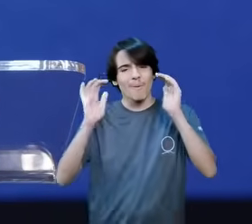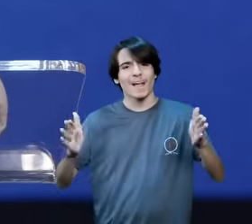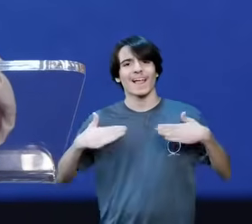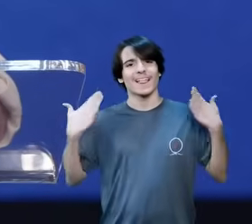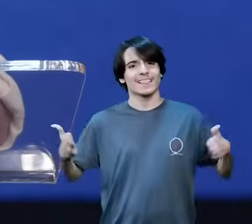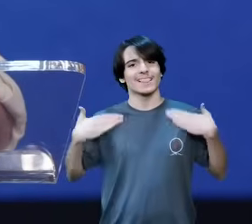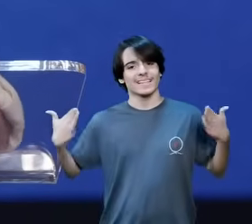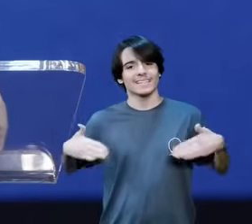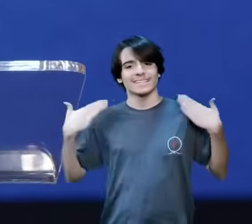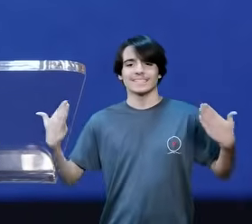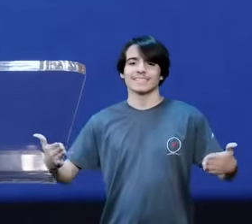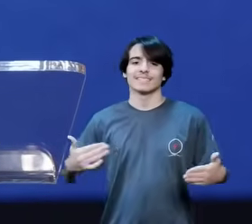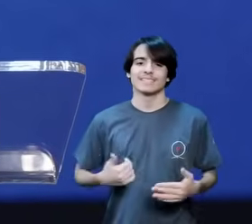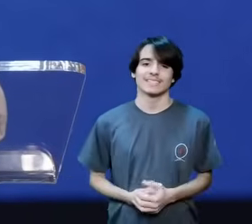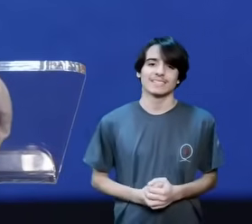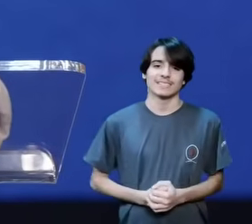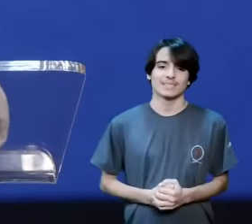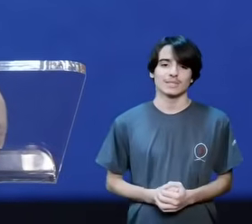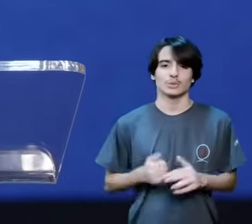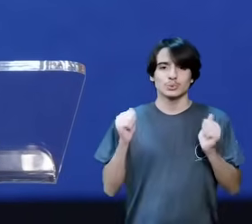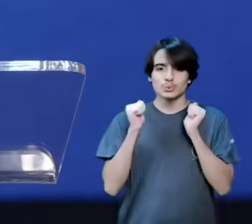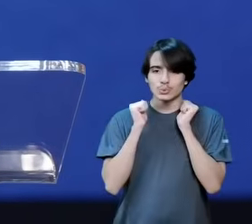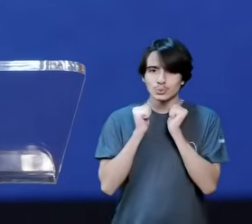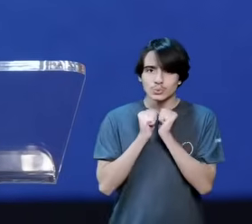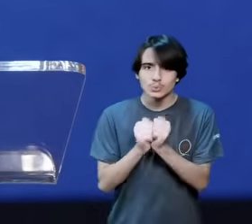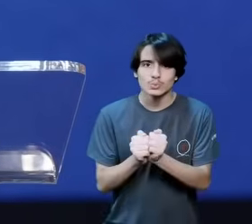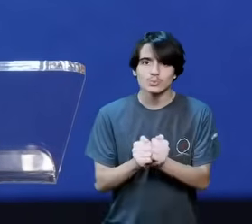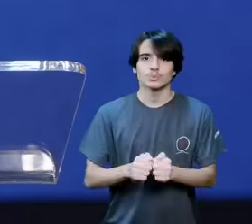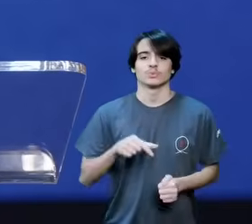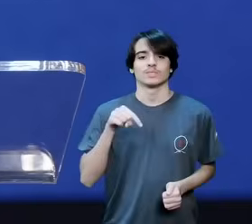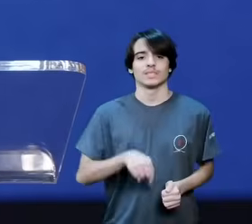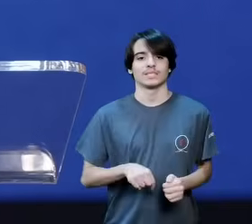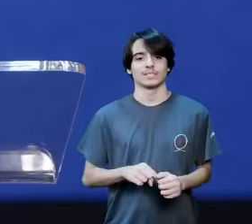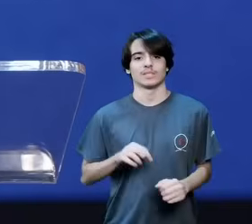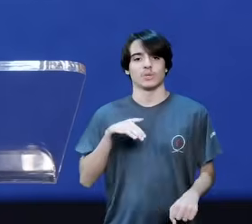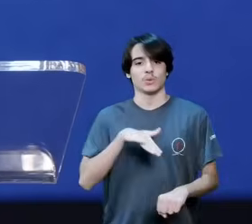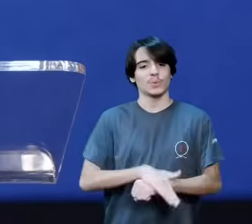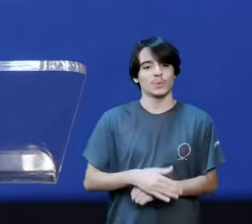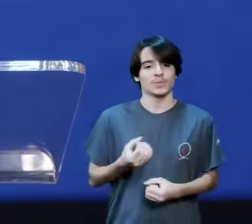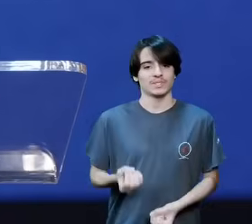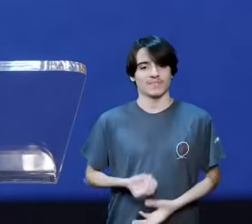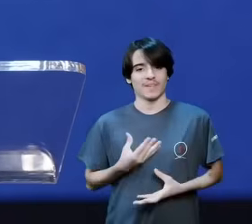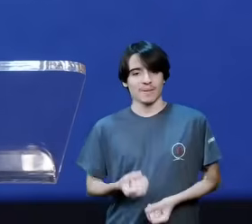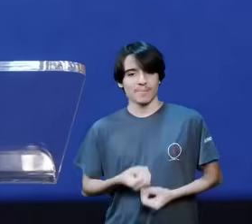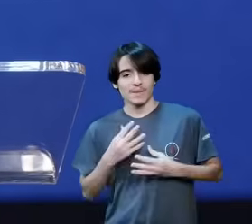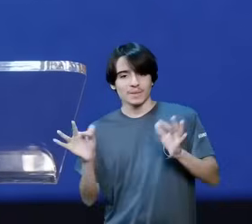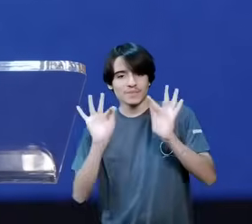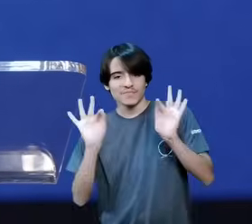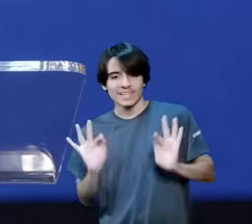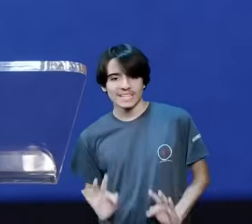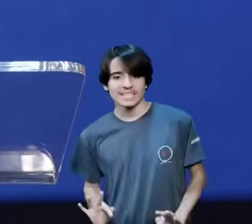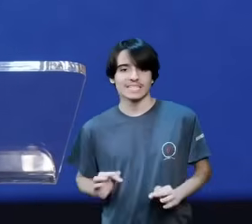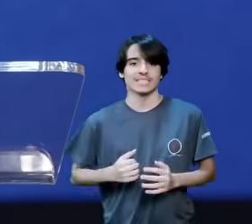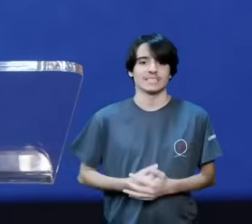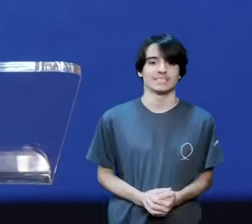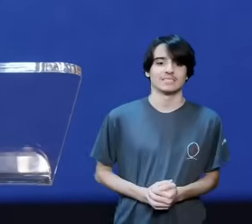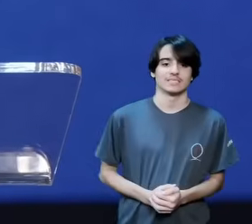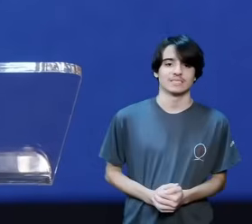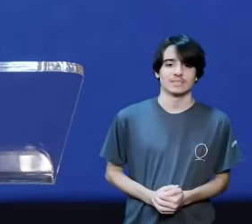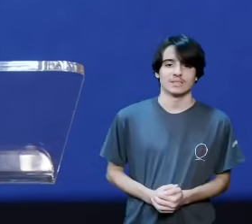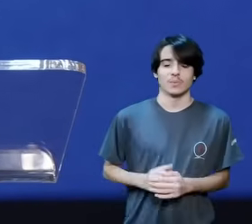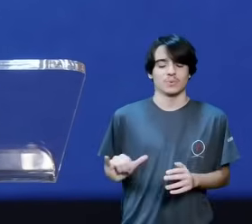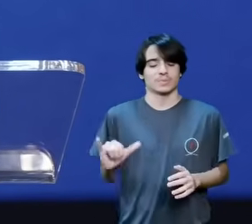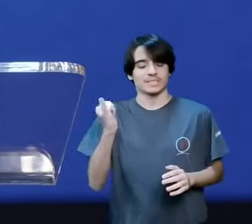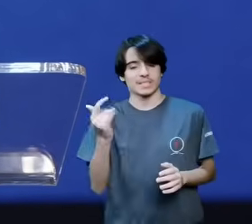alegria podermos estar juntos aqui nessa noite de avivamento. Feliz com o tamanho dessa honra, dessa oportunidade que o pastor Silas